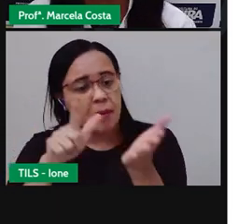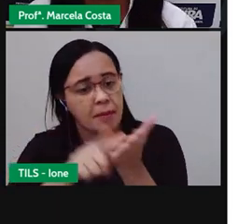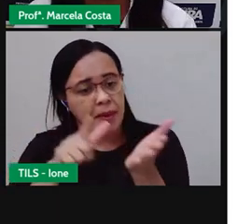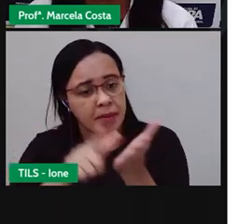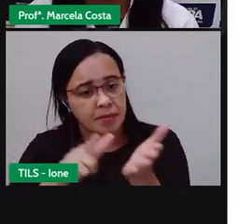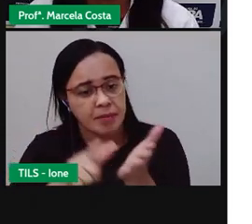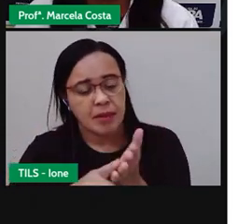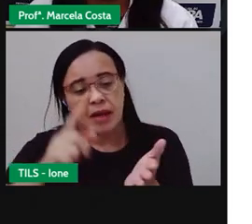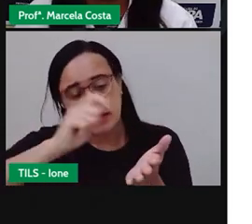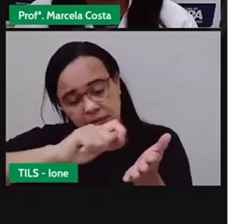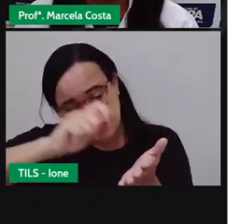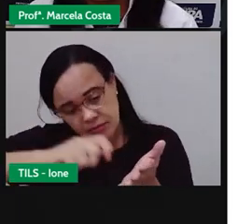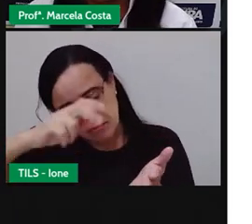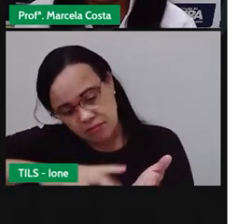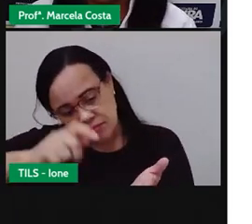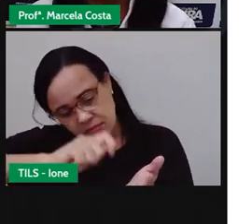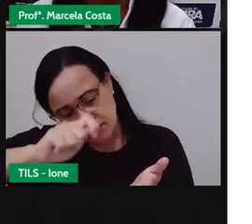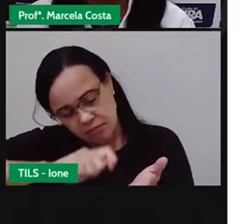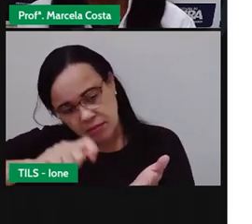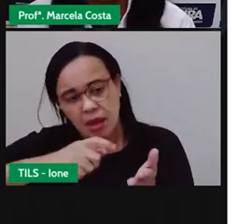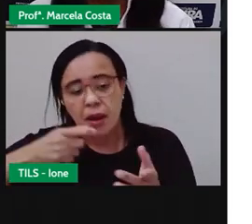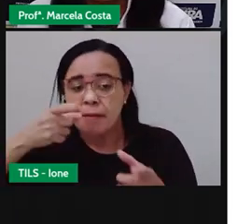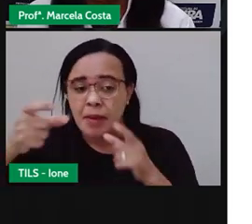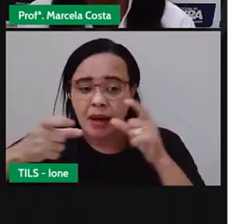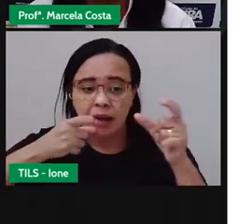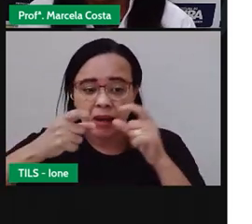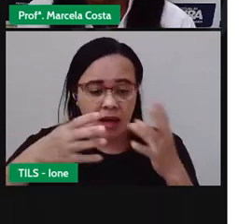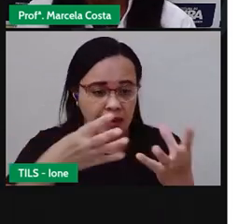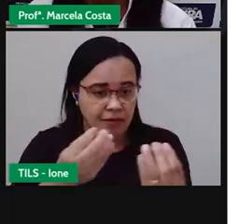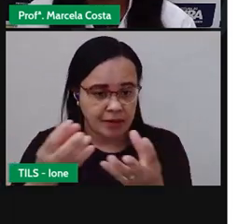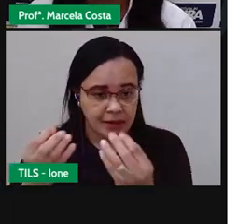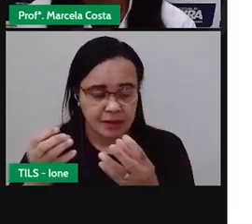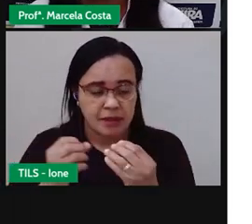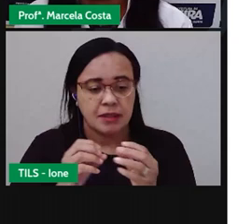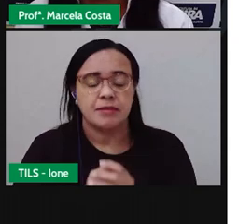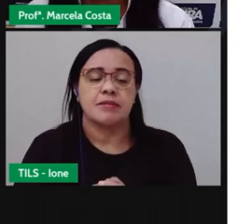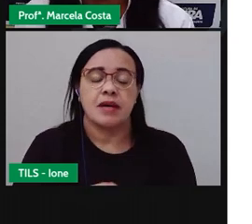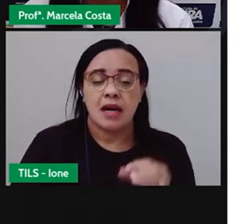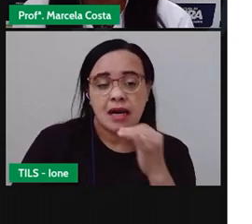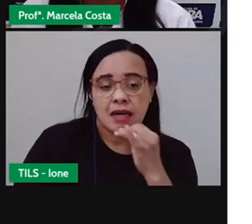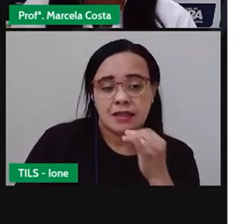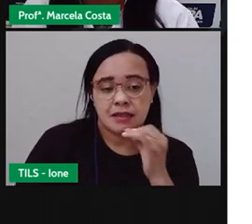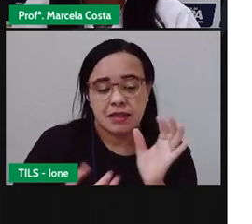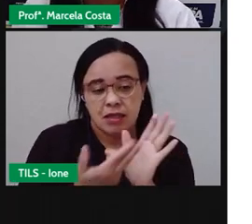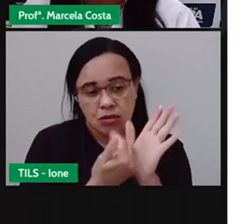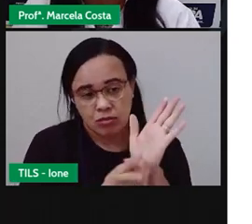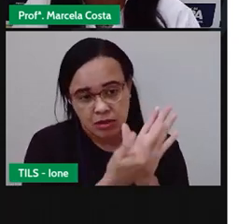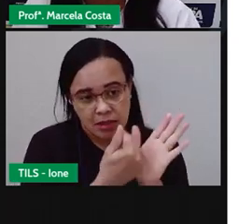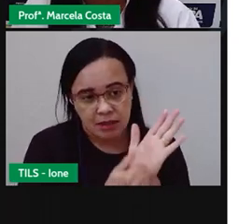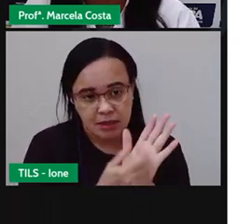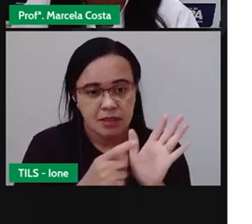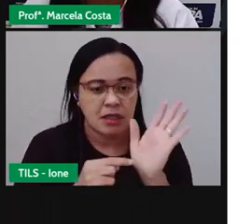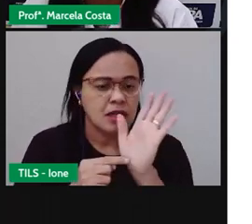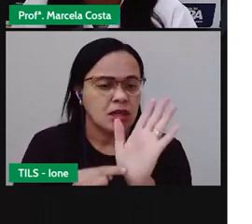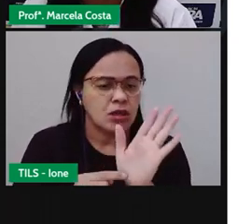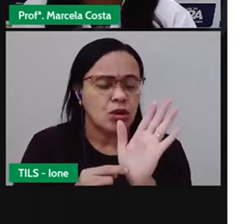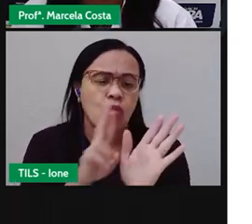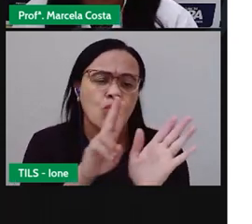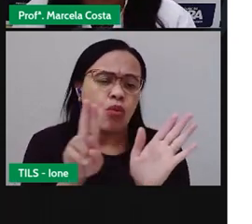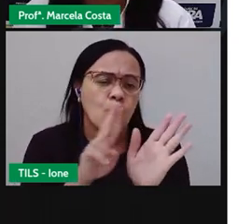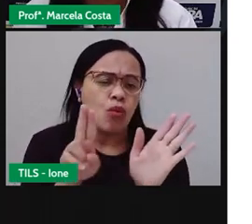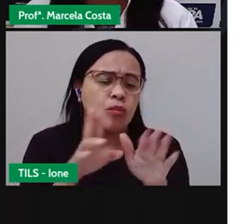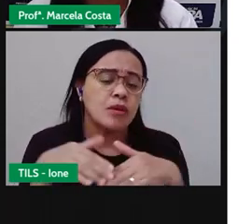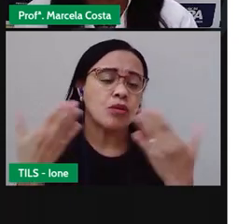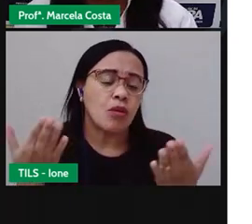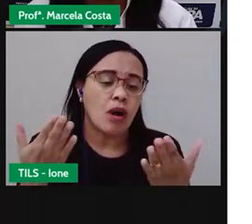para escrever se falar eu vou mostrar a idade você vai me dizer o nome desse imagem e depois a gente